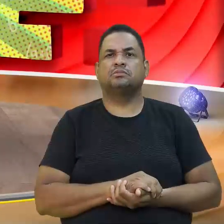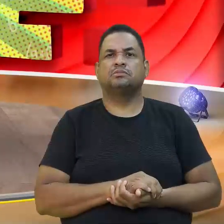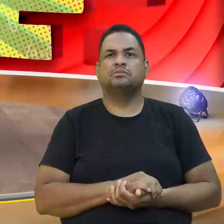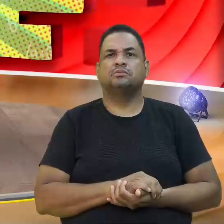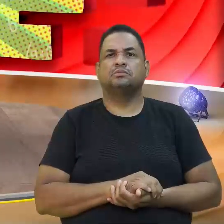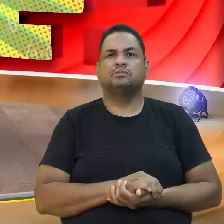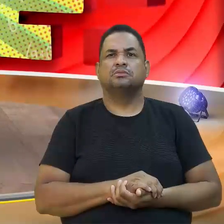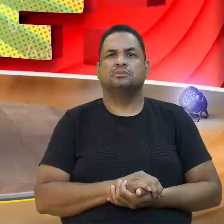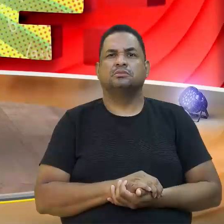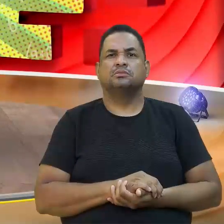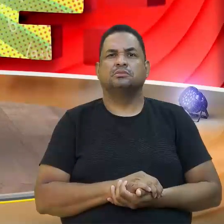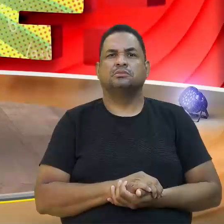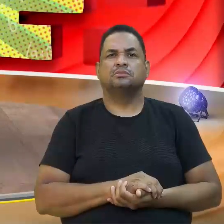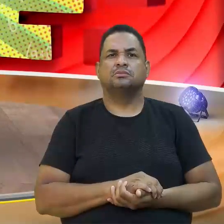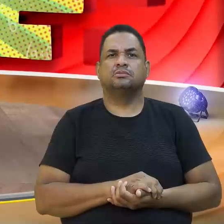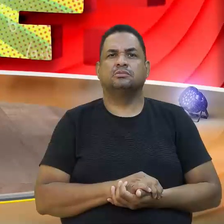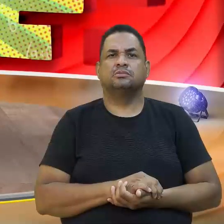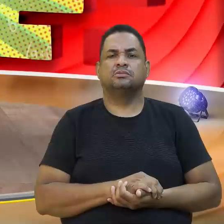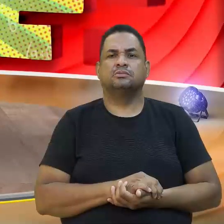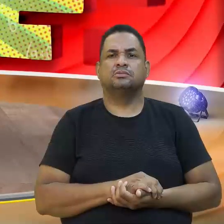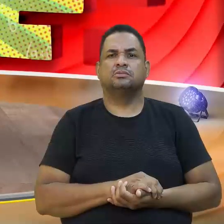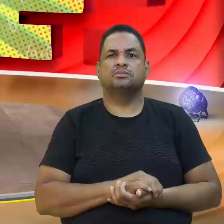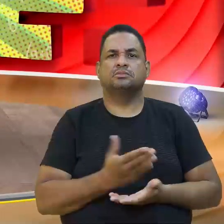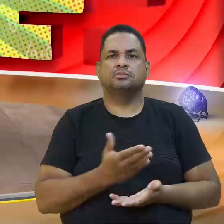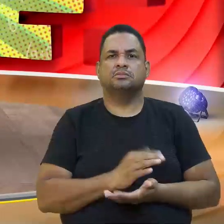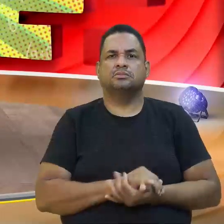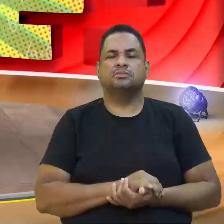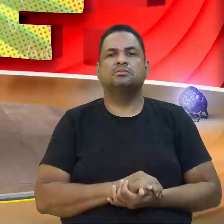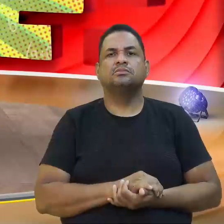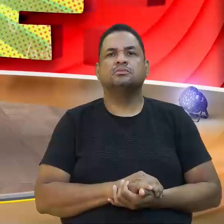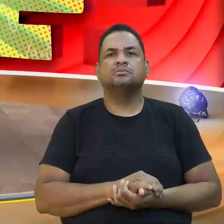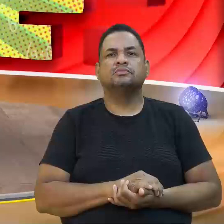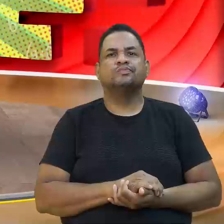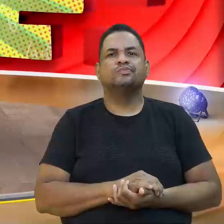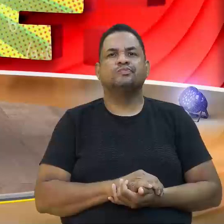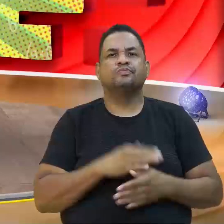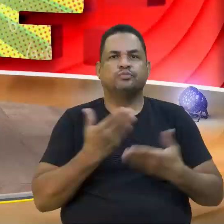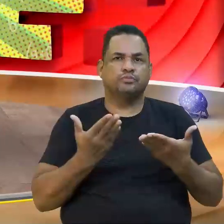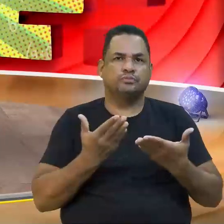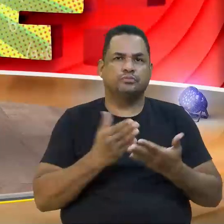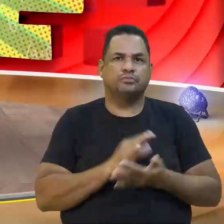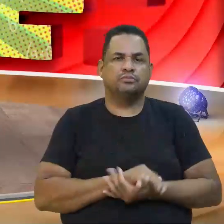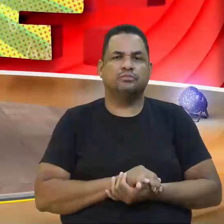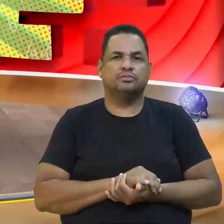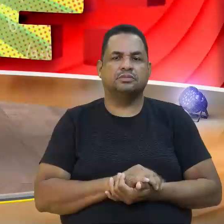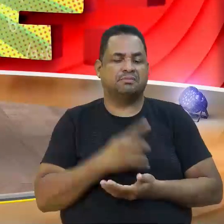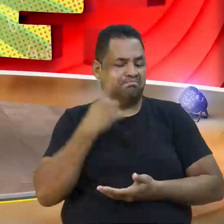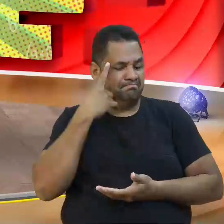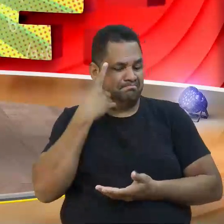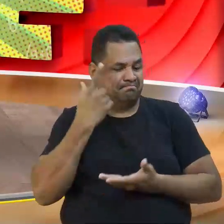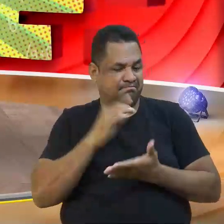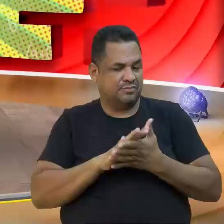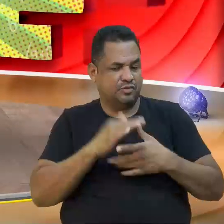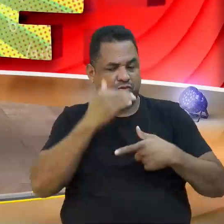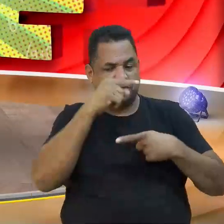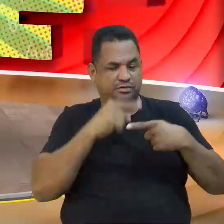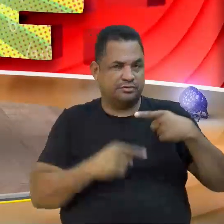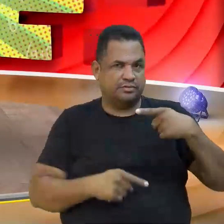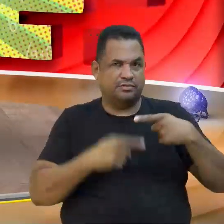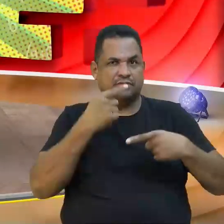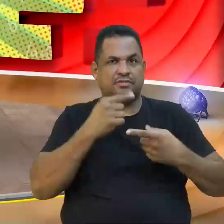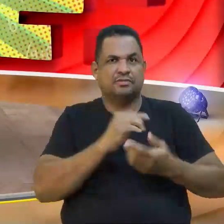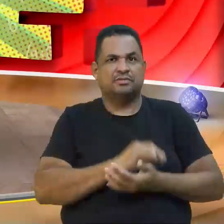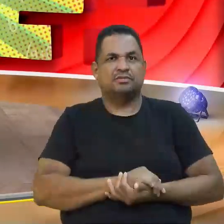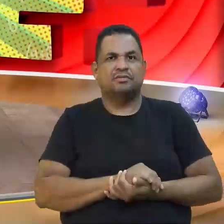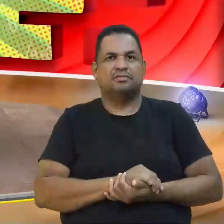vezes. Ou é mais ou é vezes. Não vai dividir, não vai subtrair. Nem vai subtrair, nem vai né? Senão seria bom, né? A pessoa se dividisse, seria bom. Eu ia comprar logo